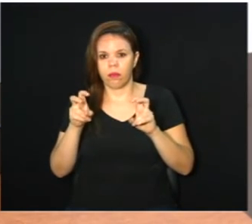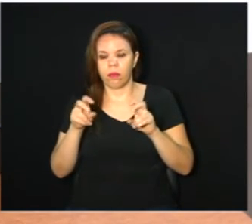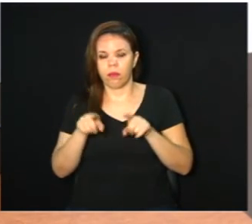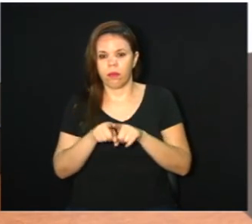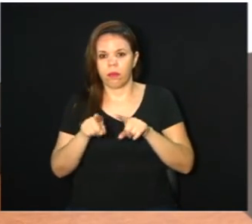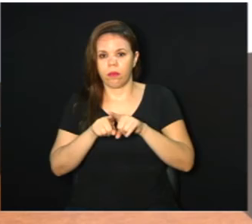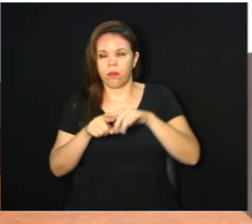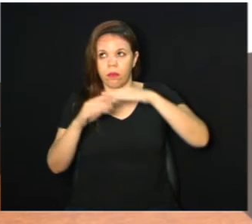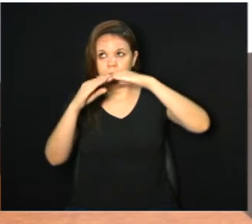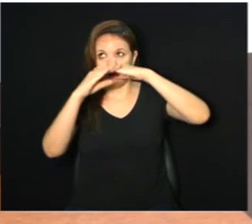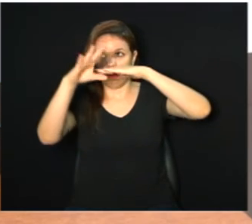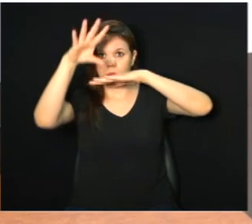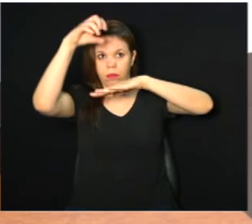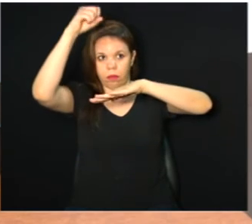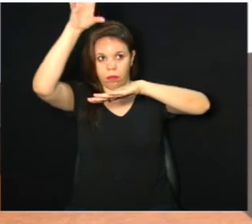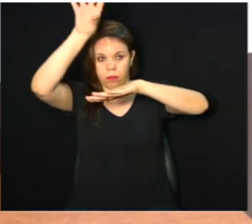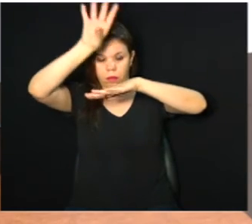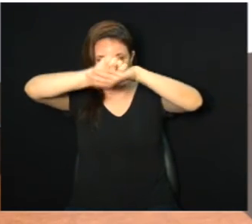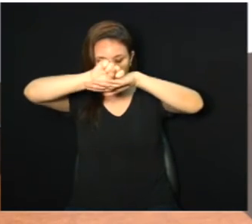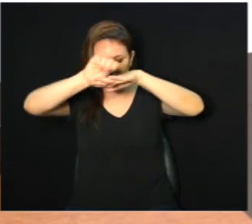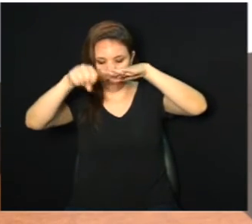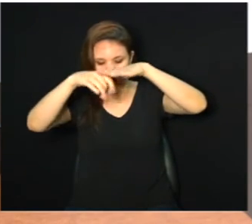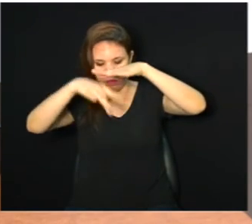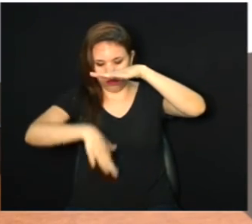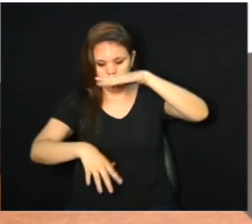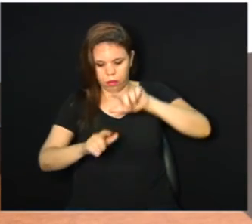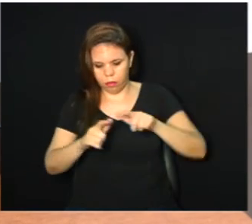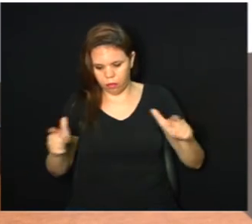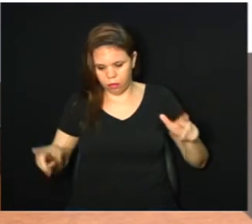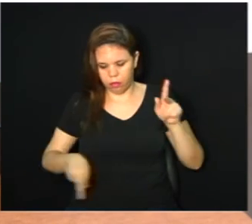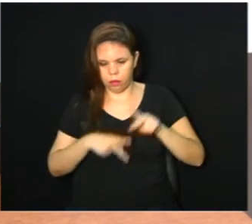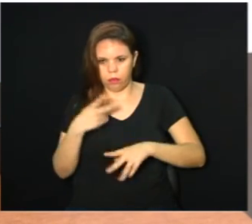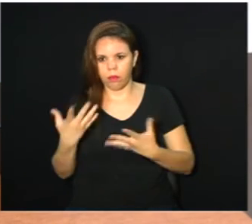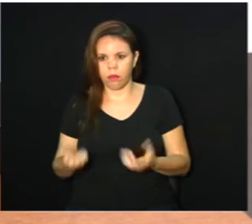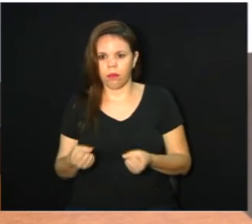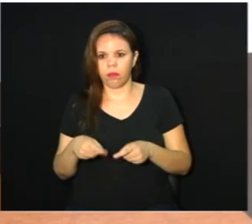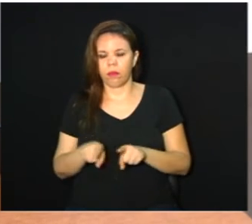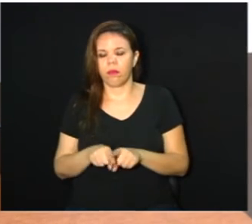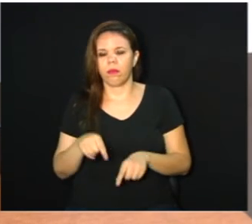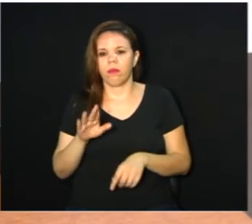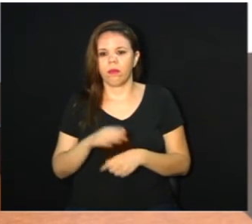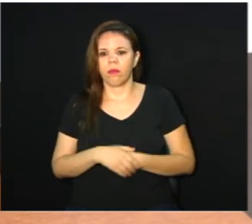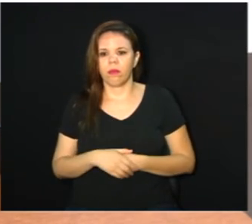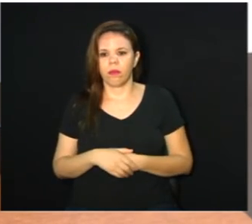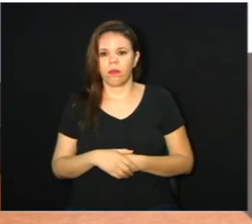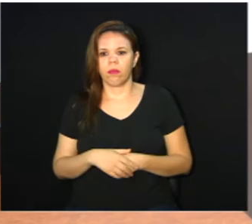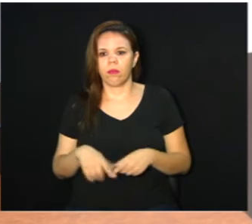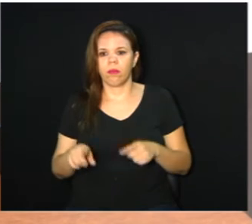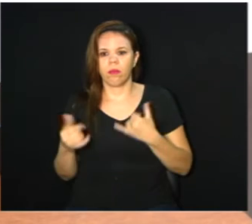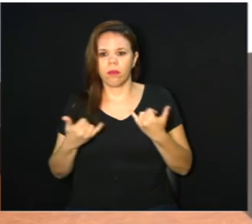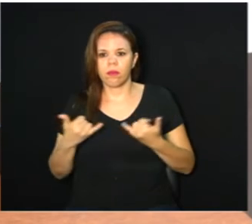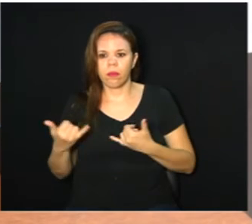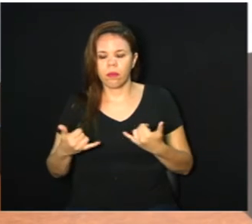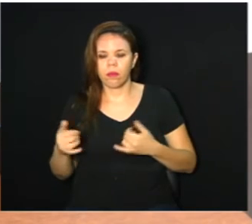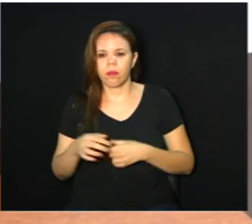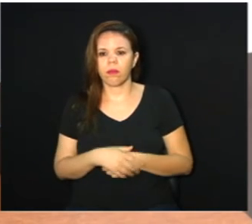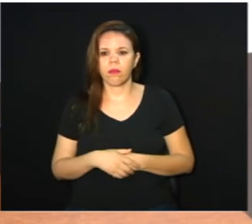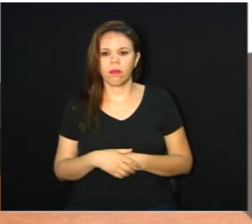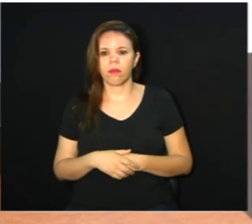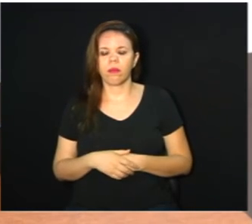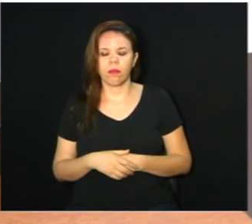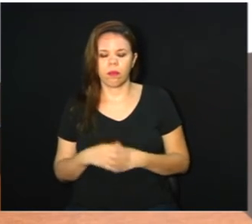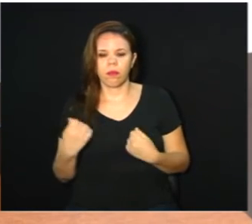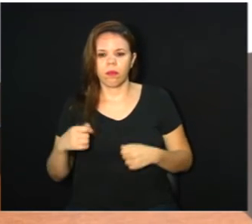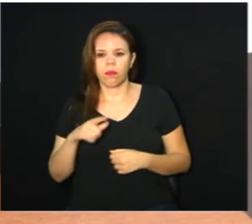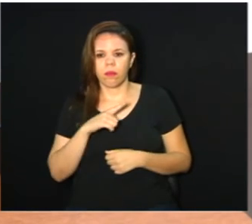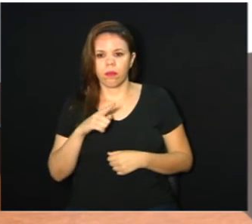de armazenamento de energia, tem crescido cada vez mais. A parte de informação tem